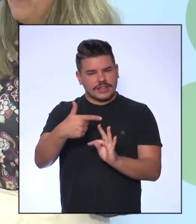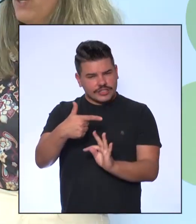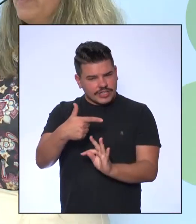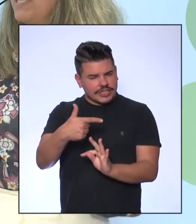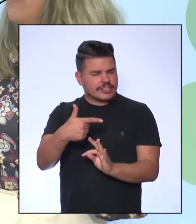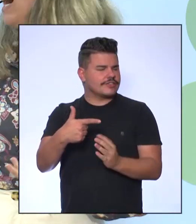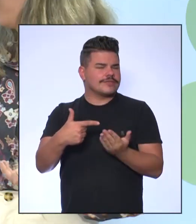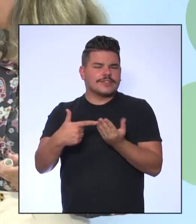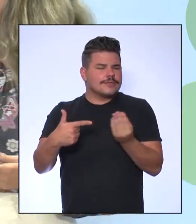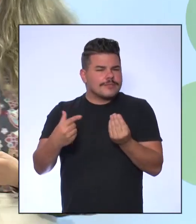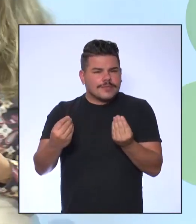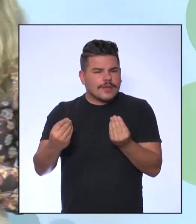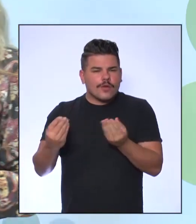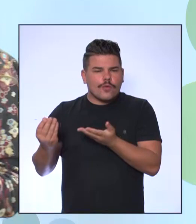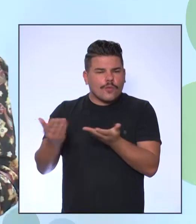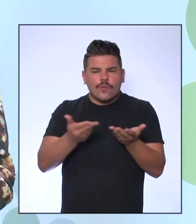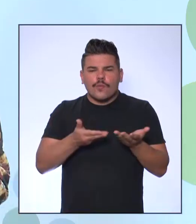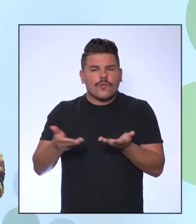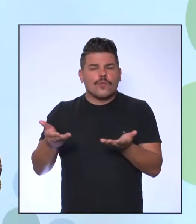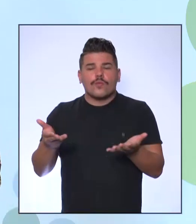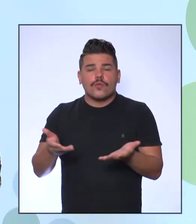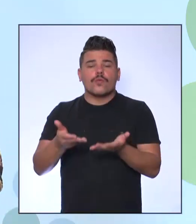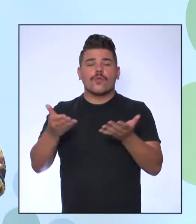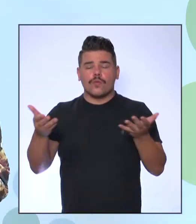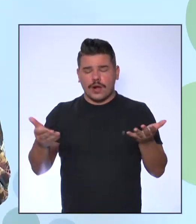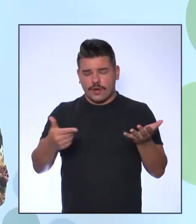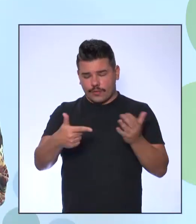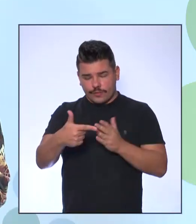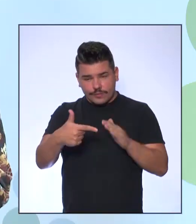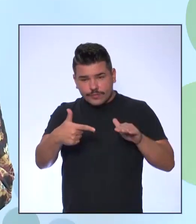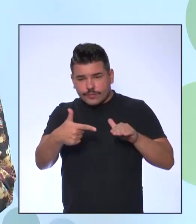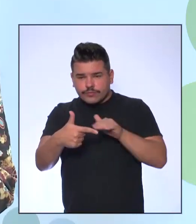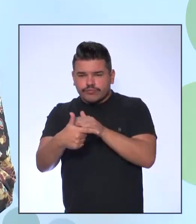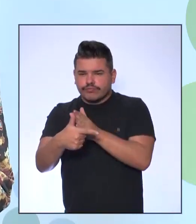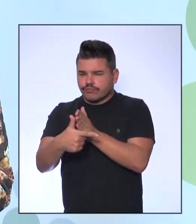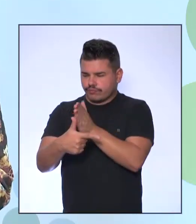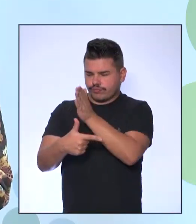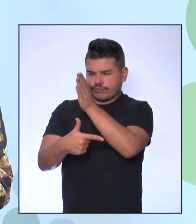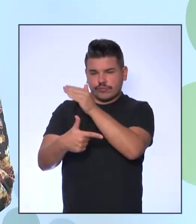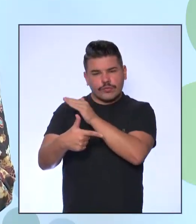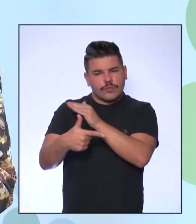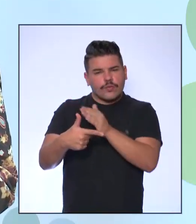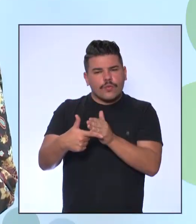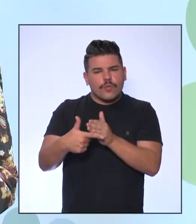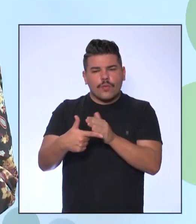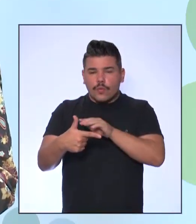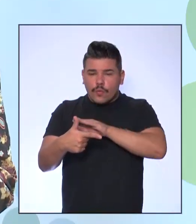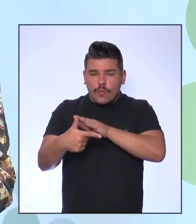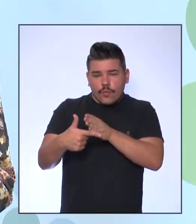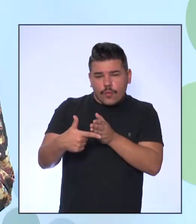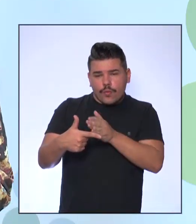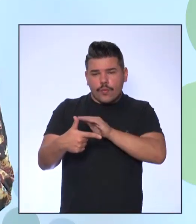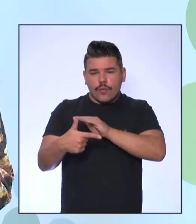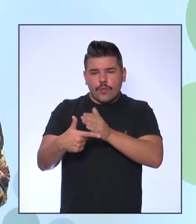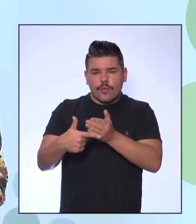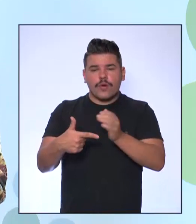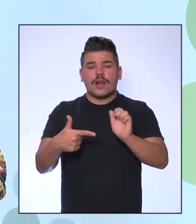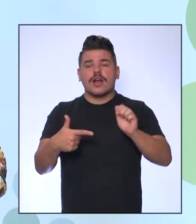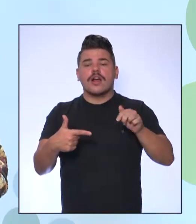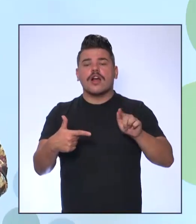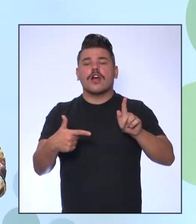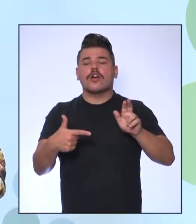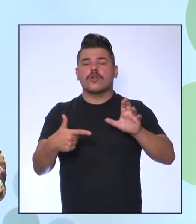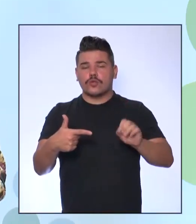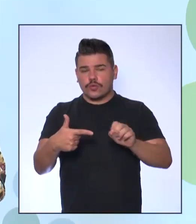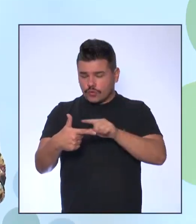tem que sempre observar? Qual é o ângulo que a gente está olhando? Então, se eu estou olhando para o ângulo alfa, a